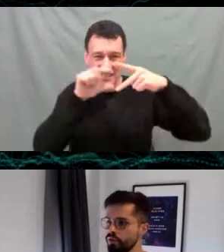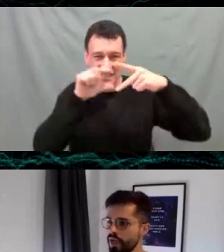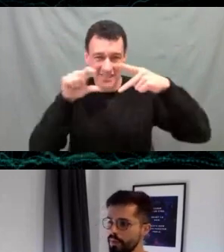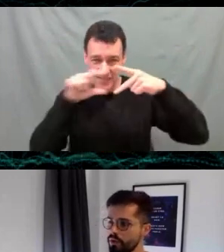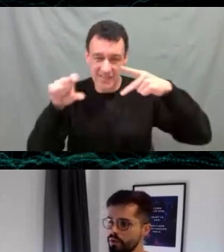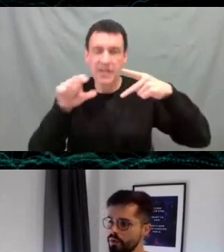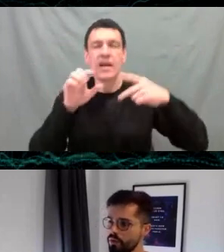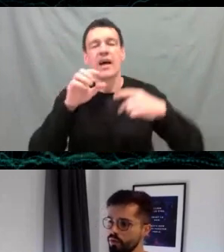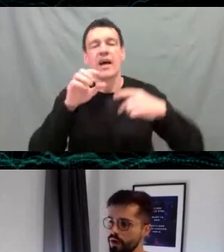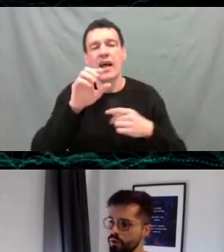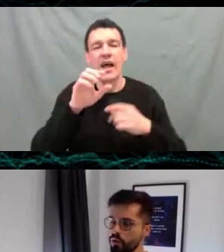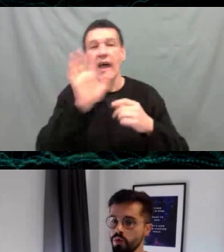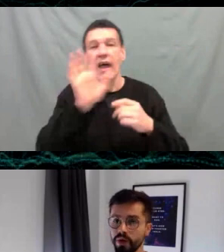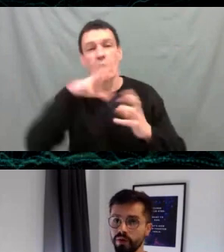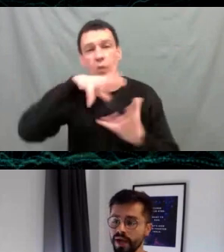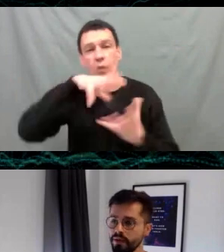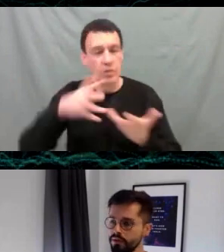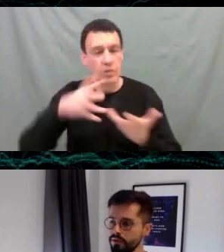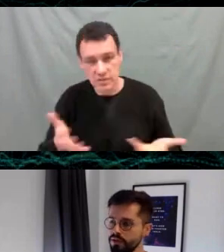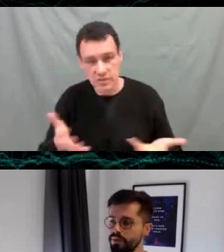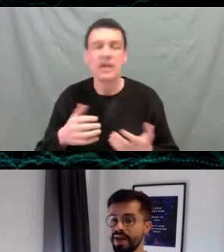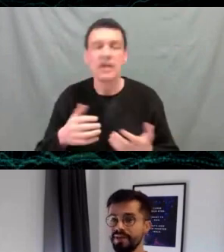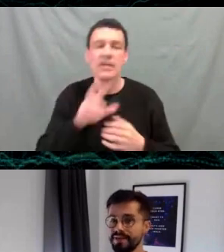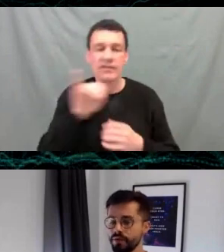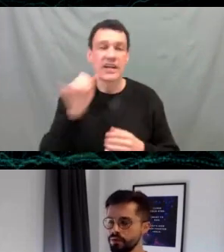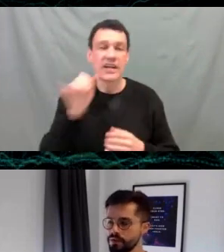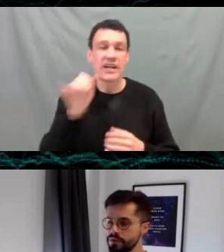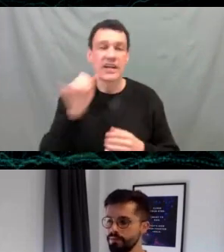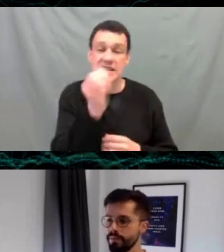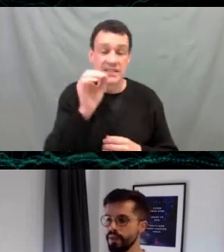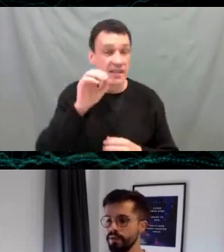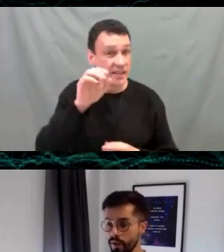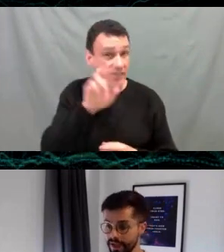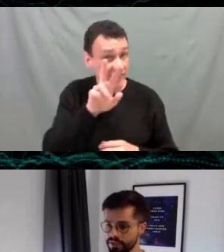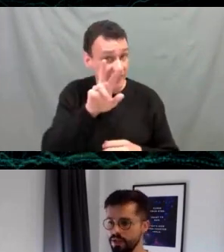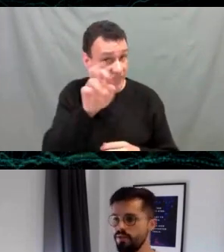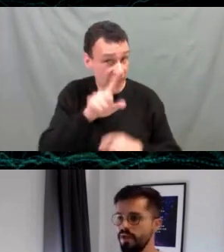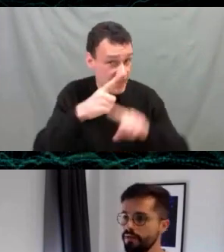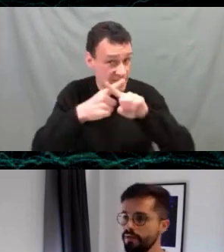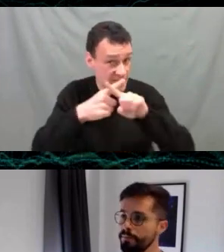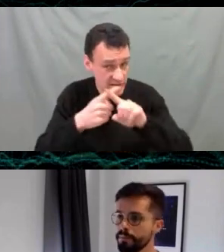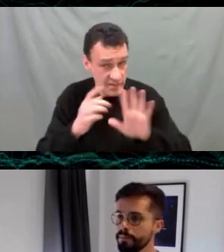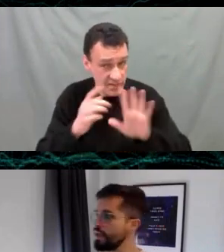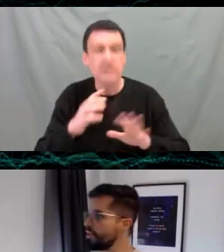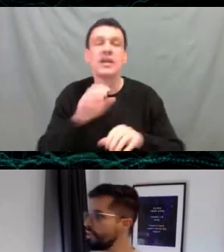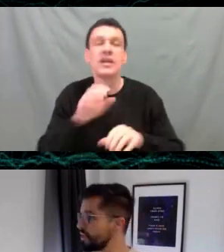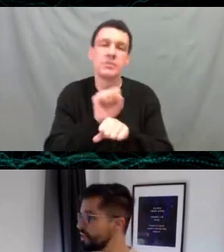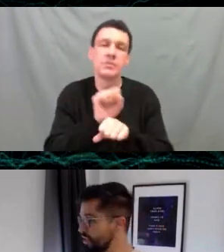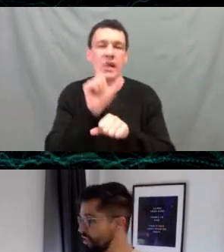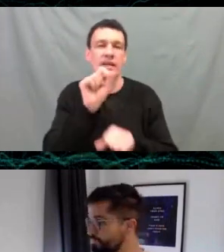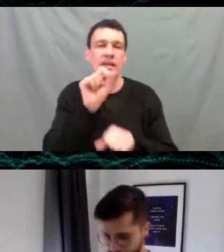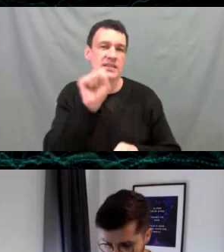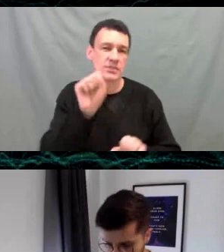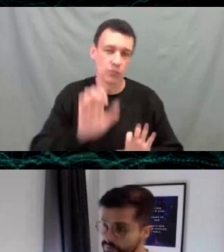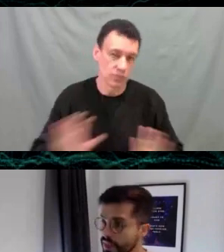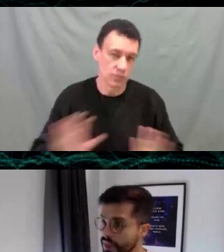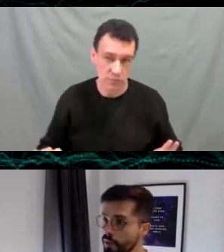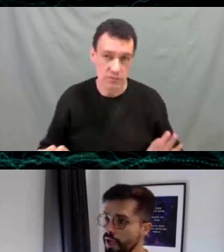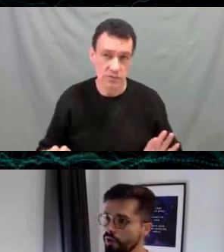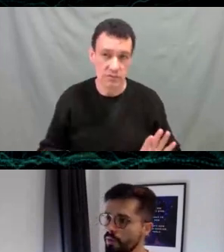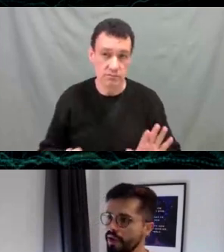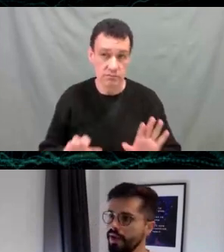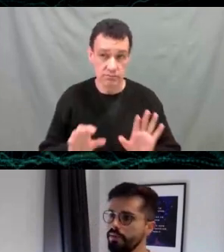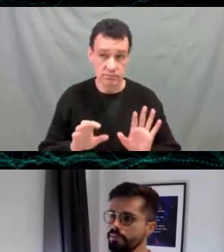vezes com um tem mal com o wi-fi Vai esperar 10 segundos Então é isso que significa tá então para gente